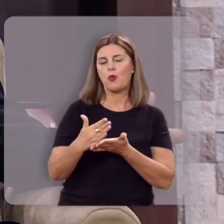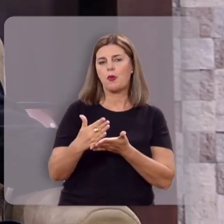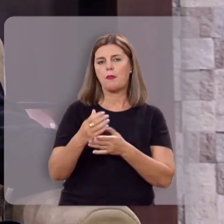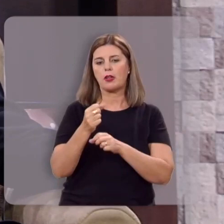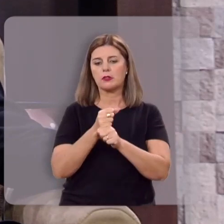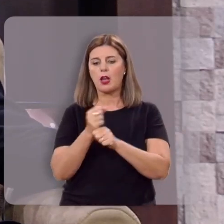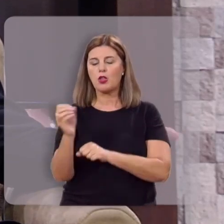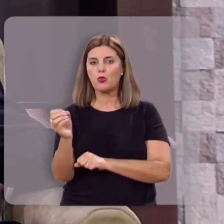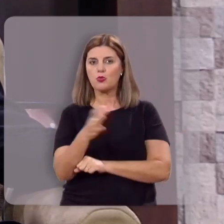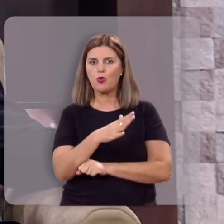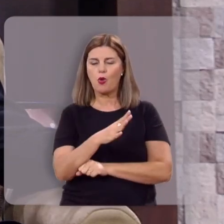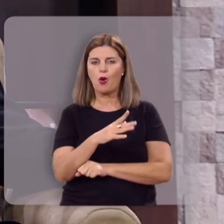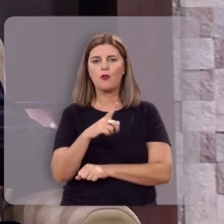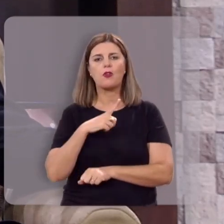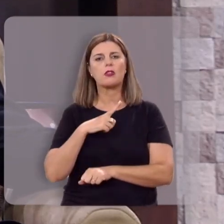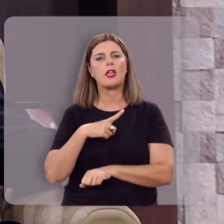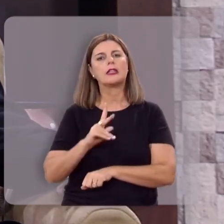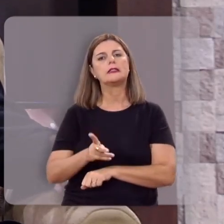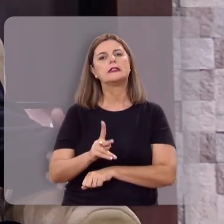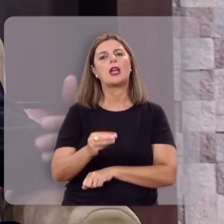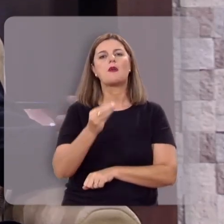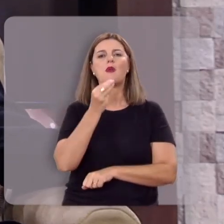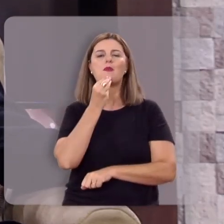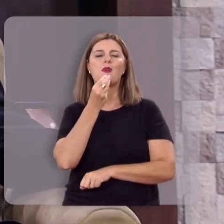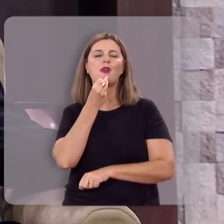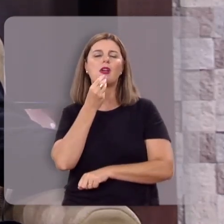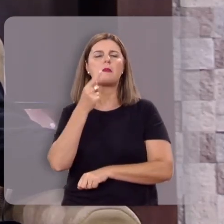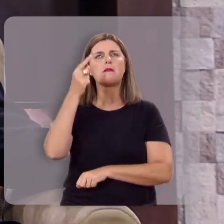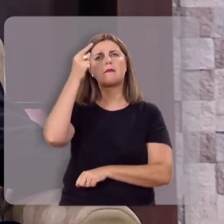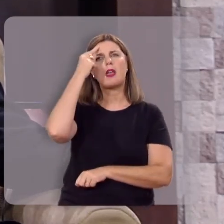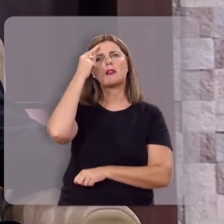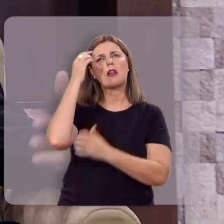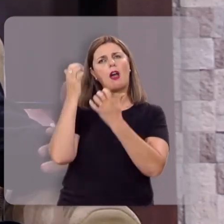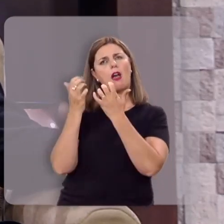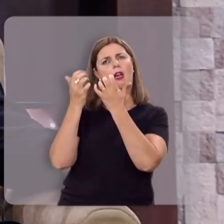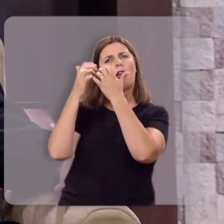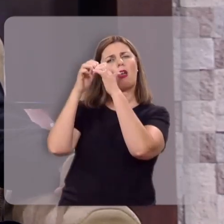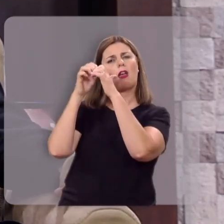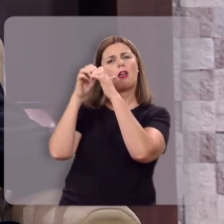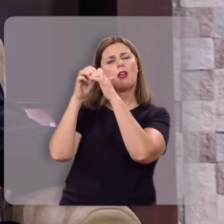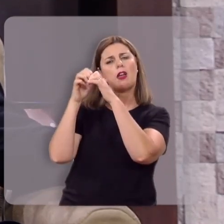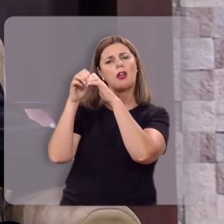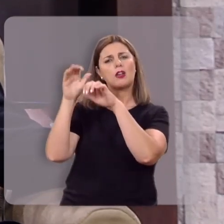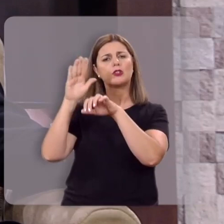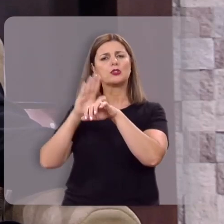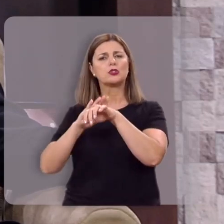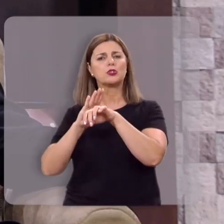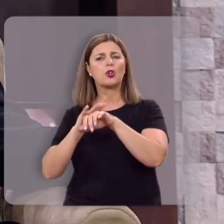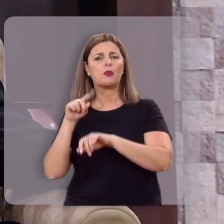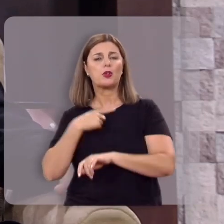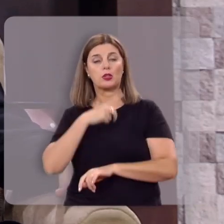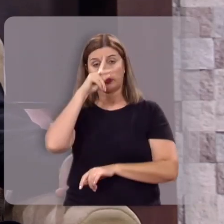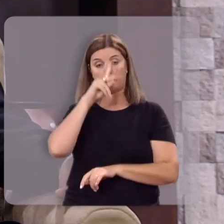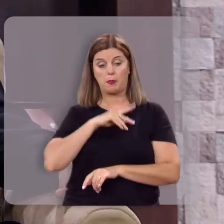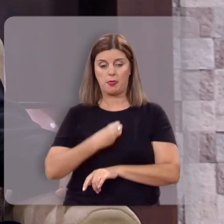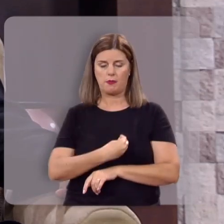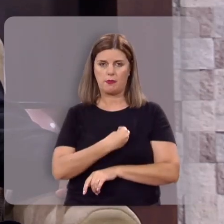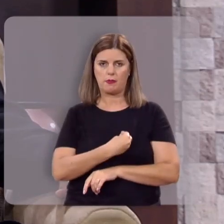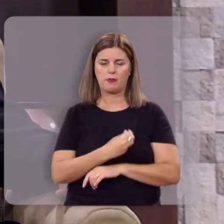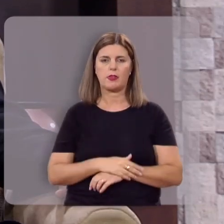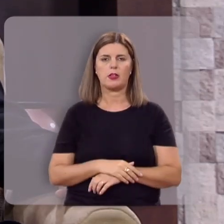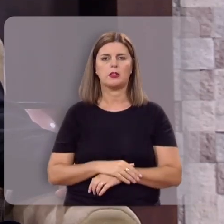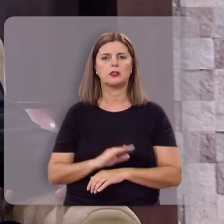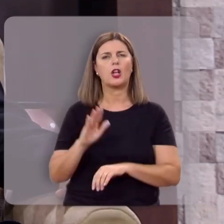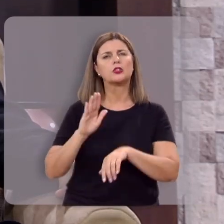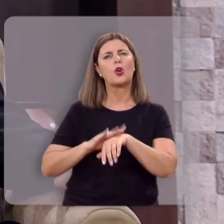um ano novo, temos a oportunidade de pensar e refletir a respeito da nossa própria vida, sobre